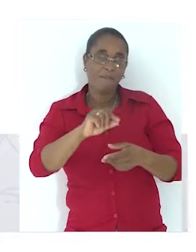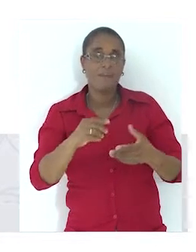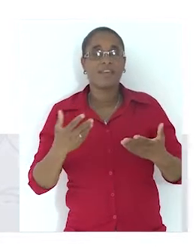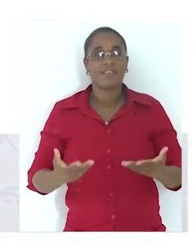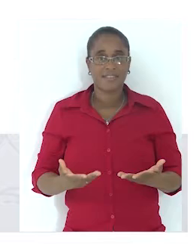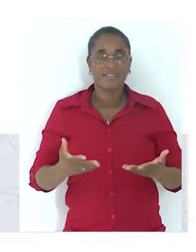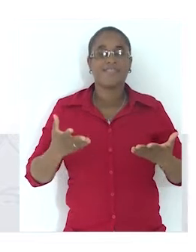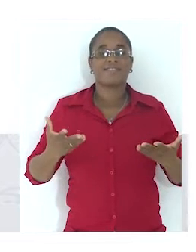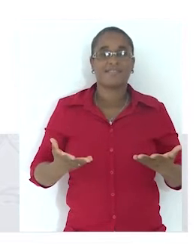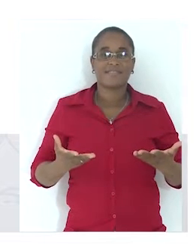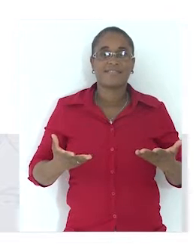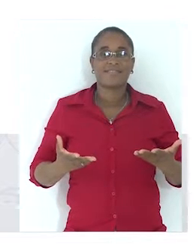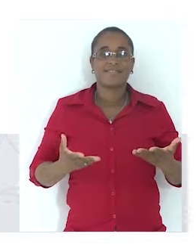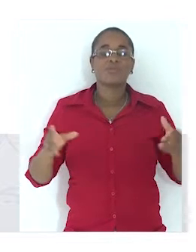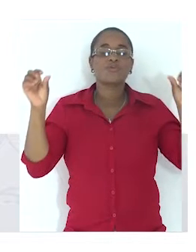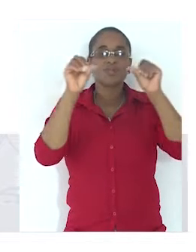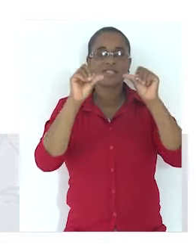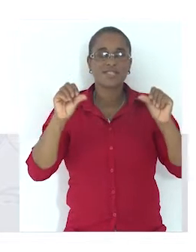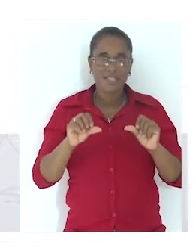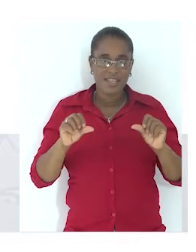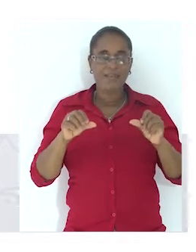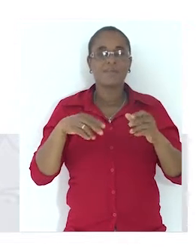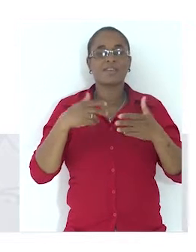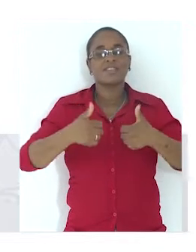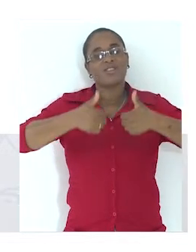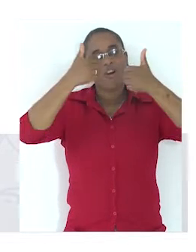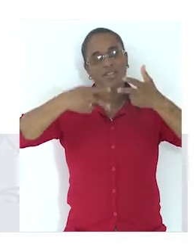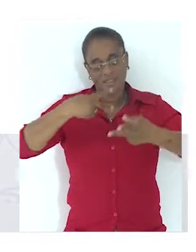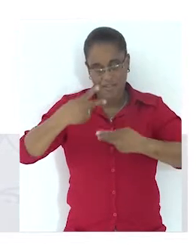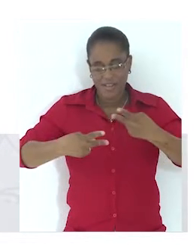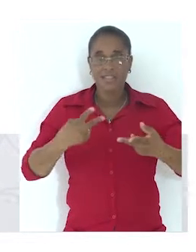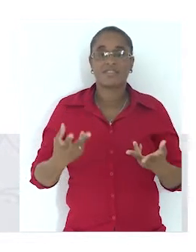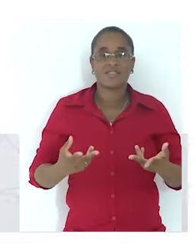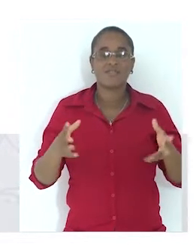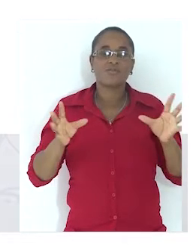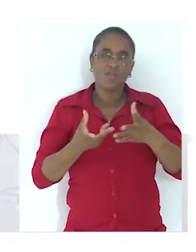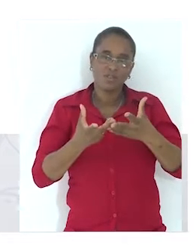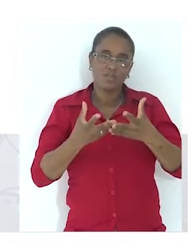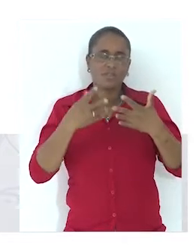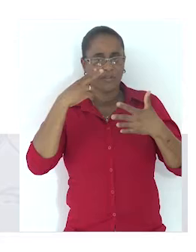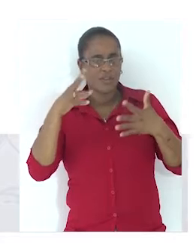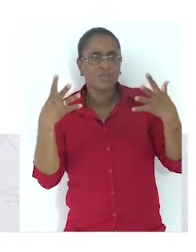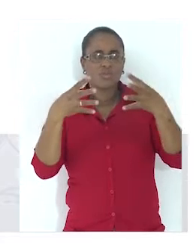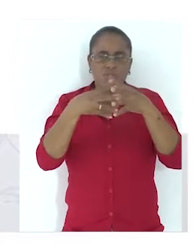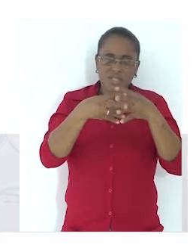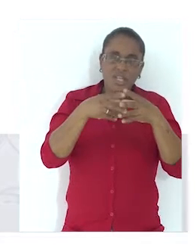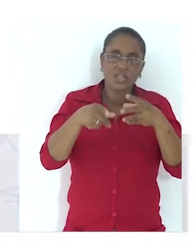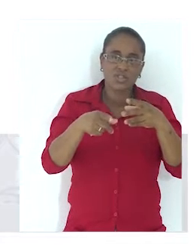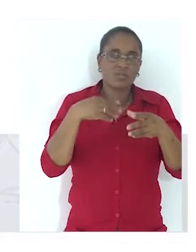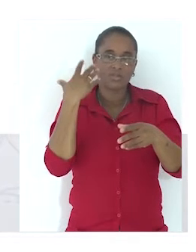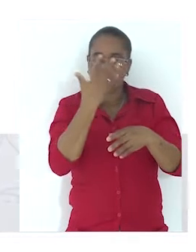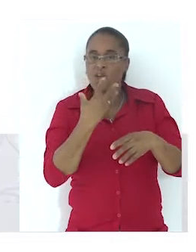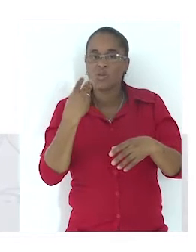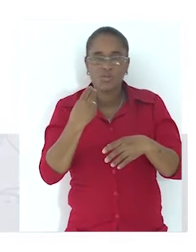termos do sistema de avaliação. Portanto, vão ajustar isso para que os alunos não